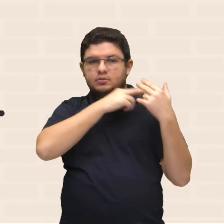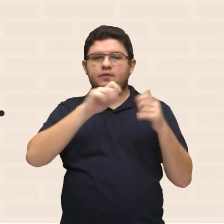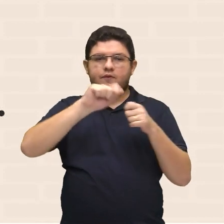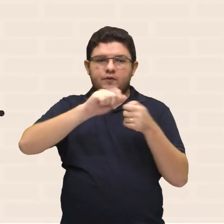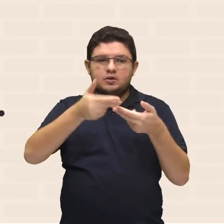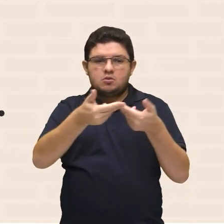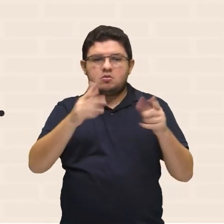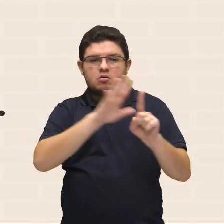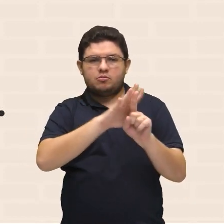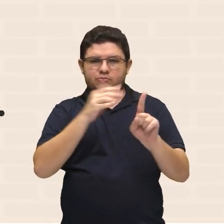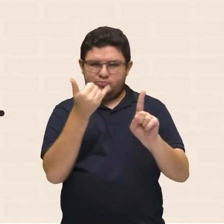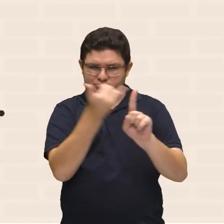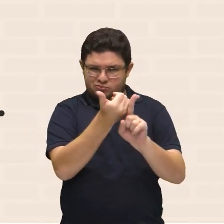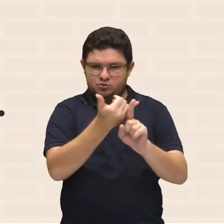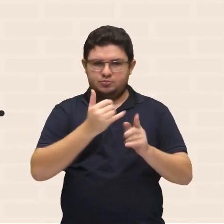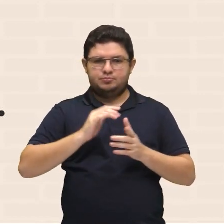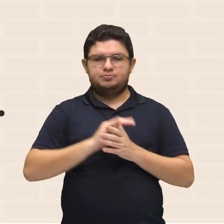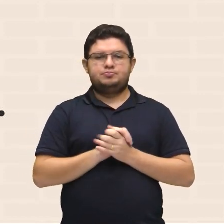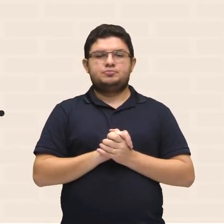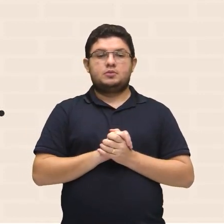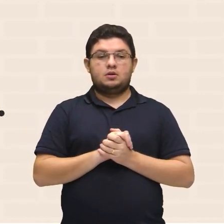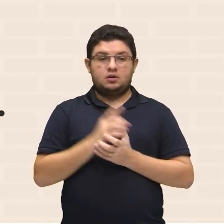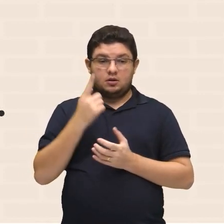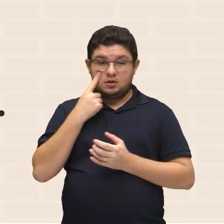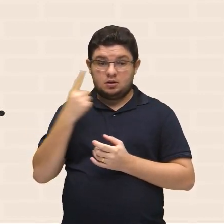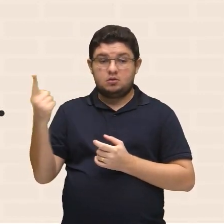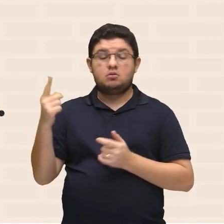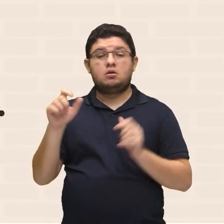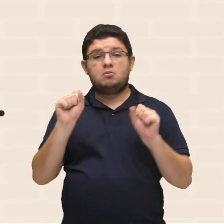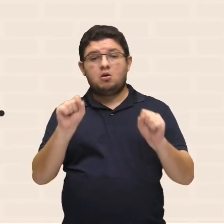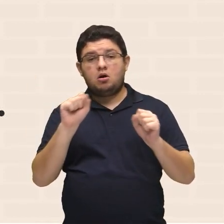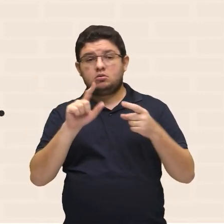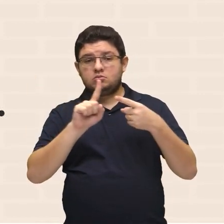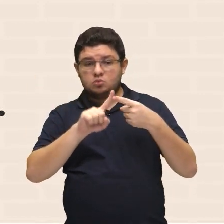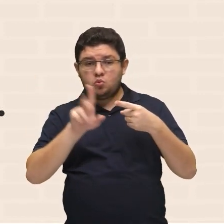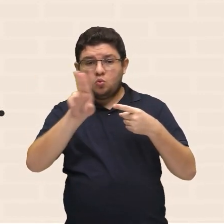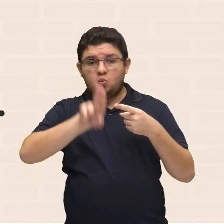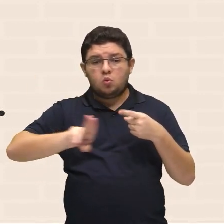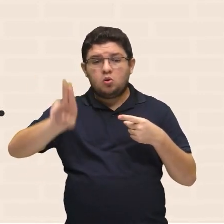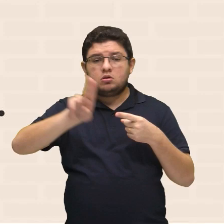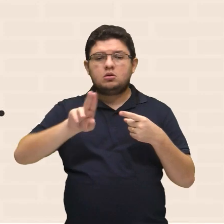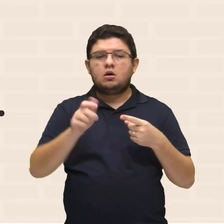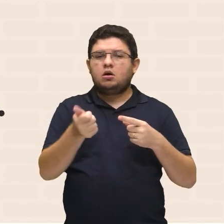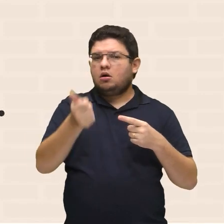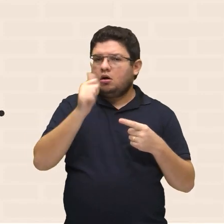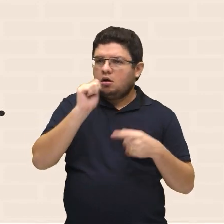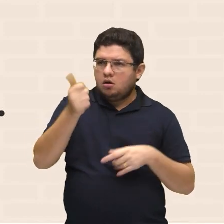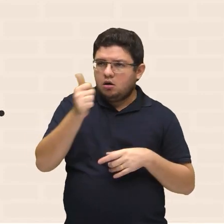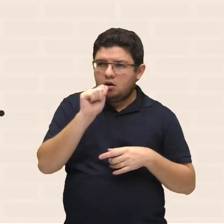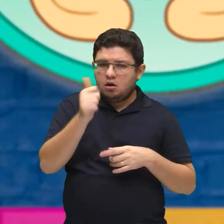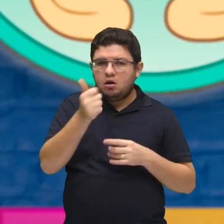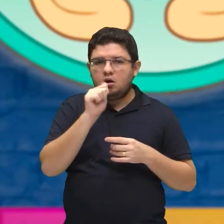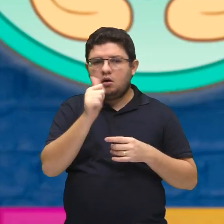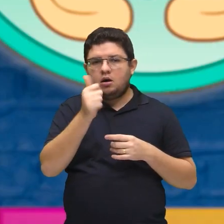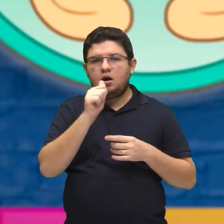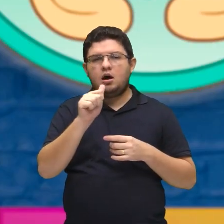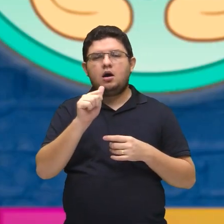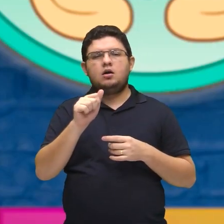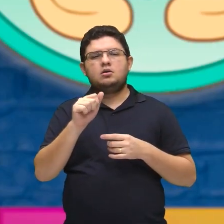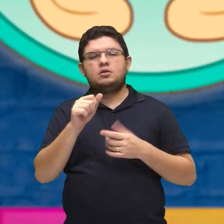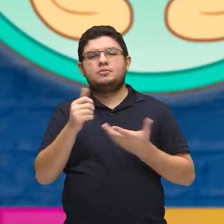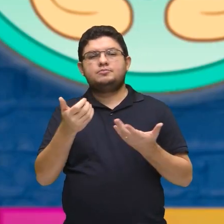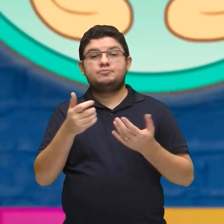O uso abusivo de álcool e drogas. Você sabia? Que o seu filho, ele